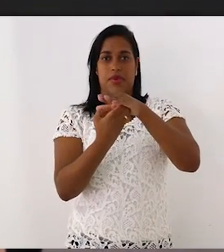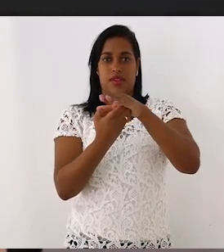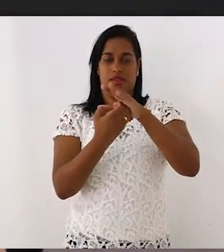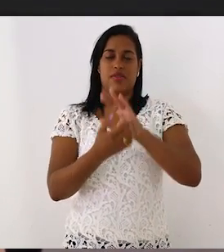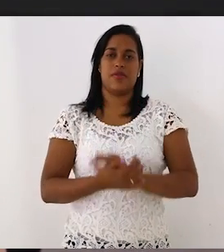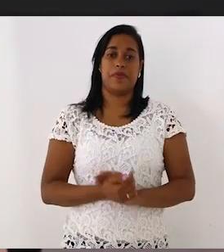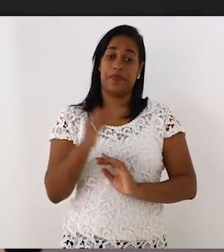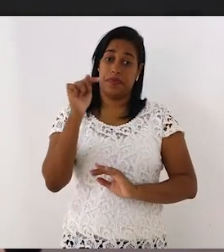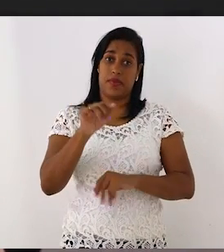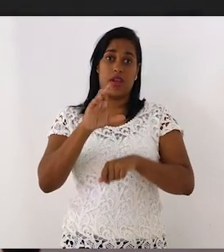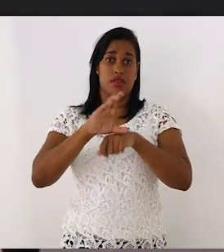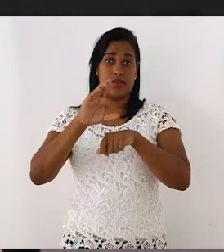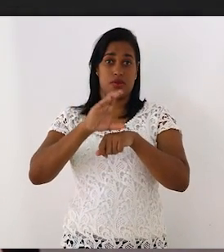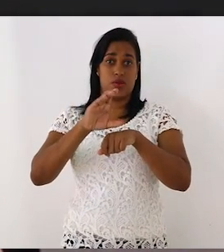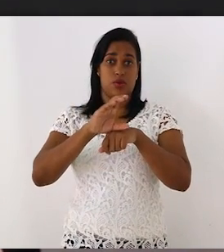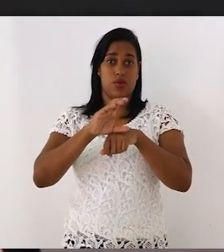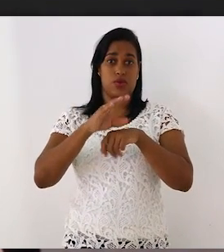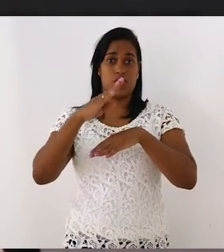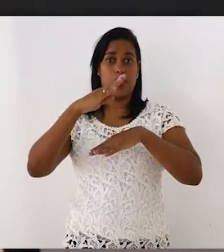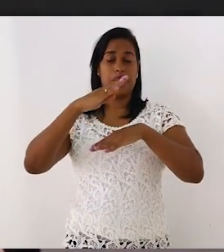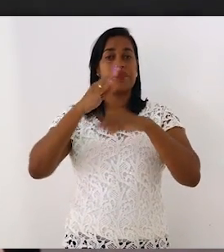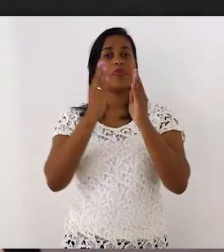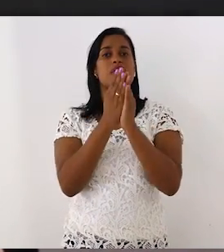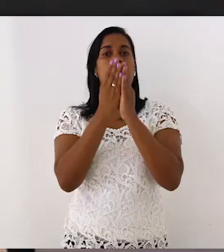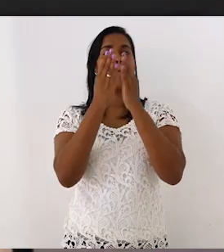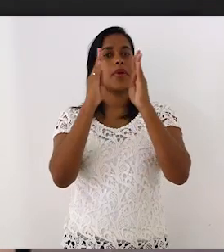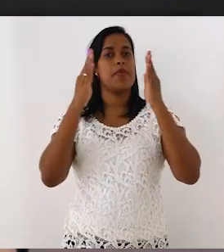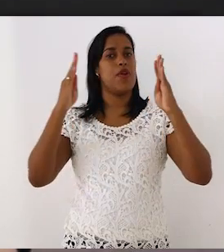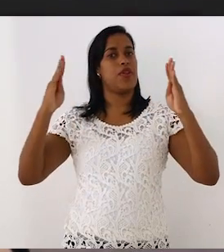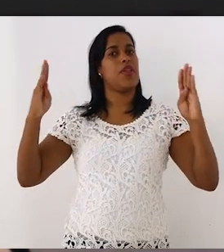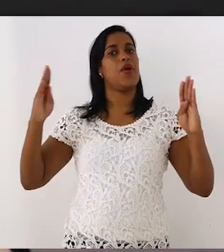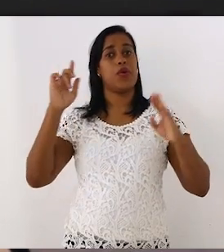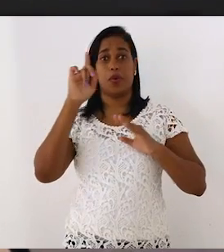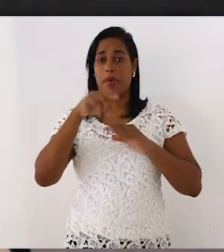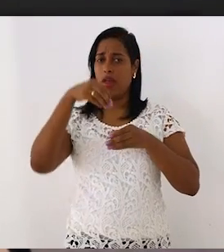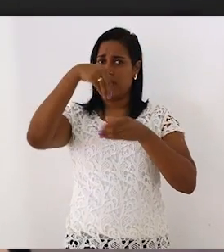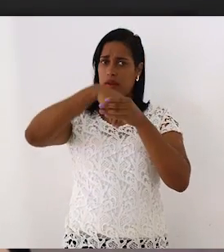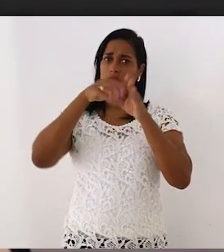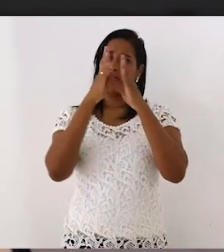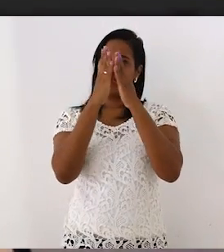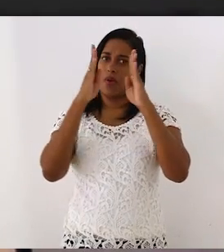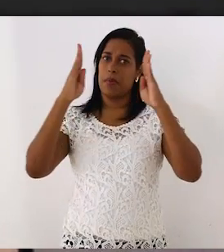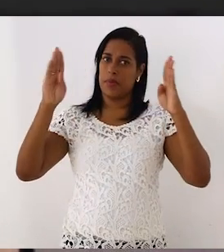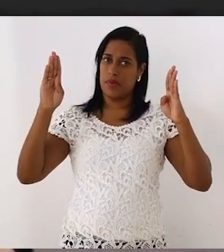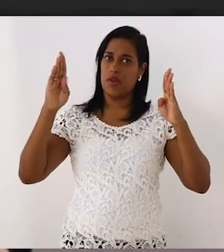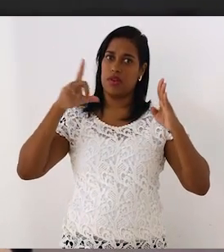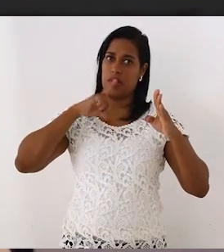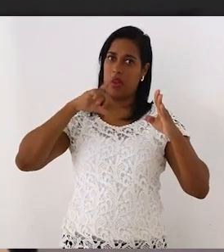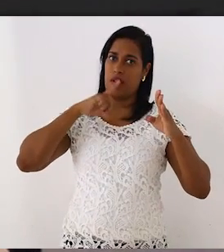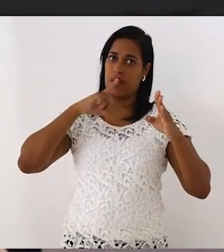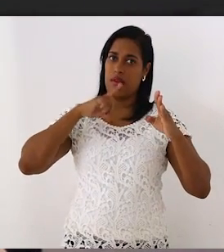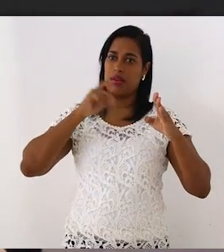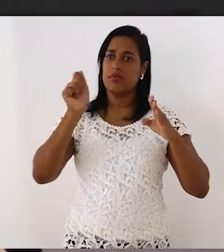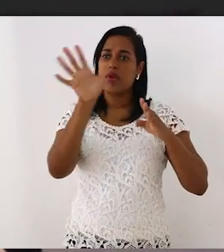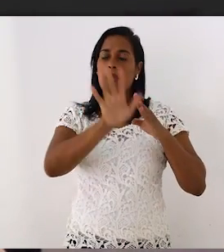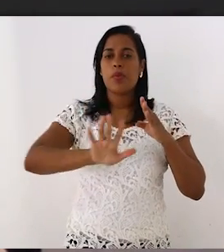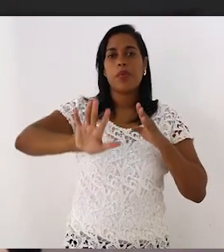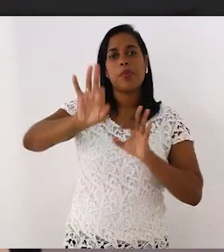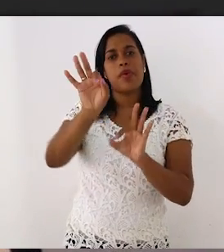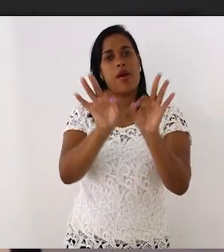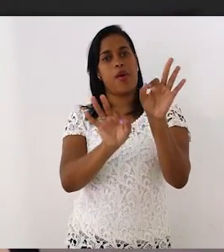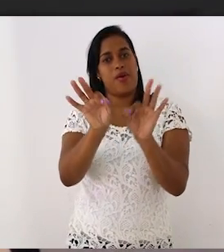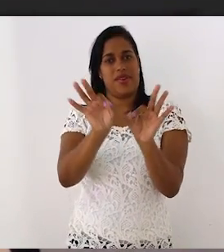Este é um curso técnico de biblioteconomia e uma biblioteca, ela possui um ambiente